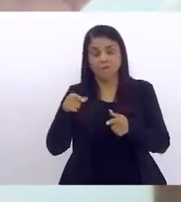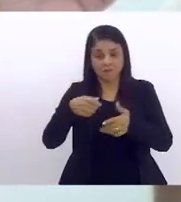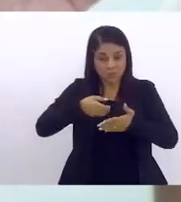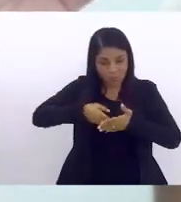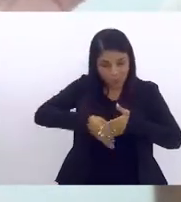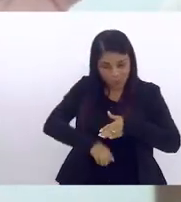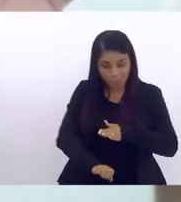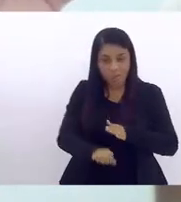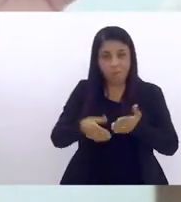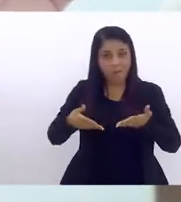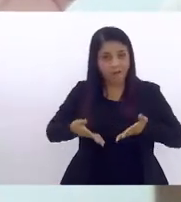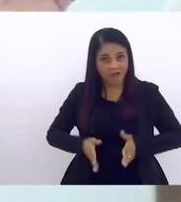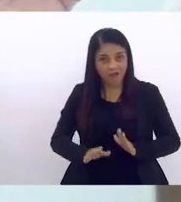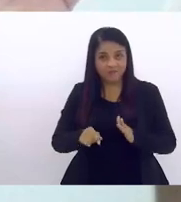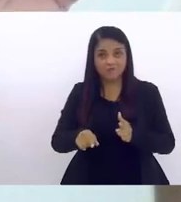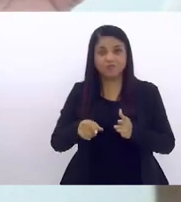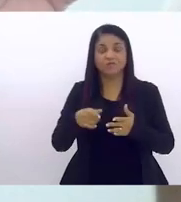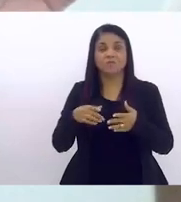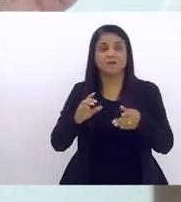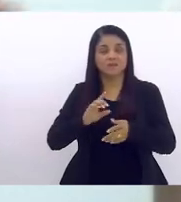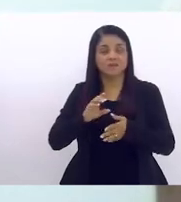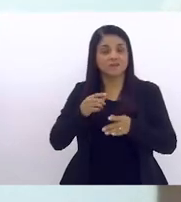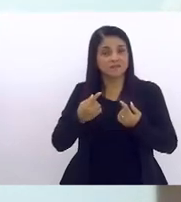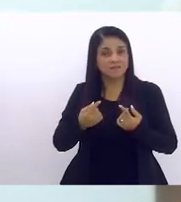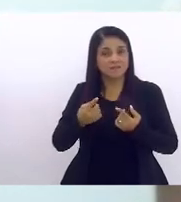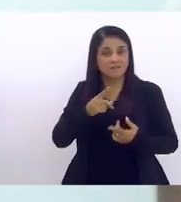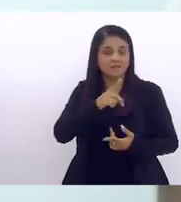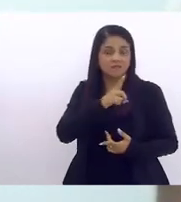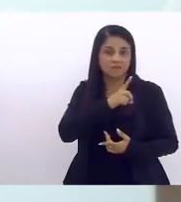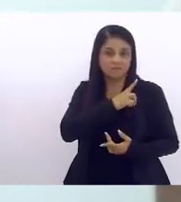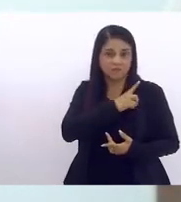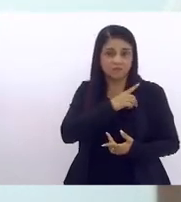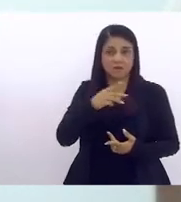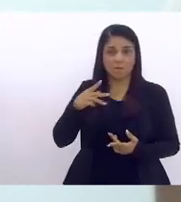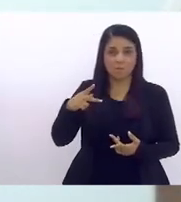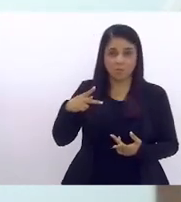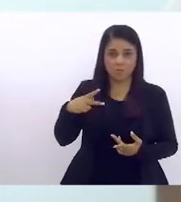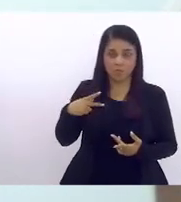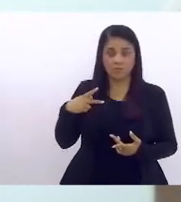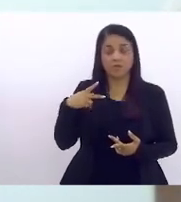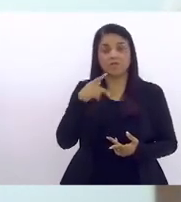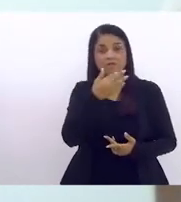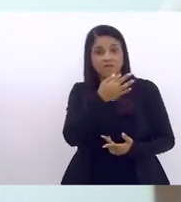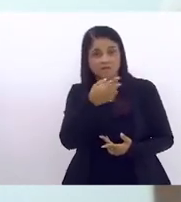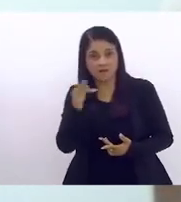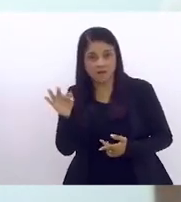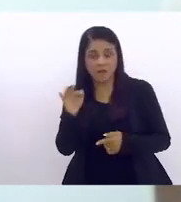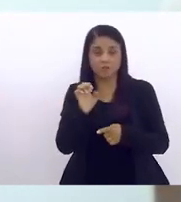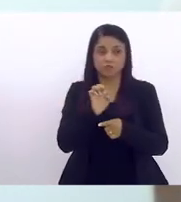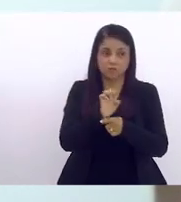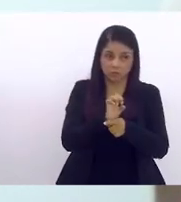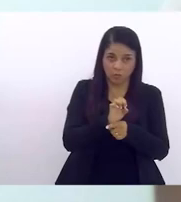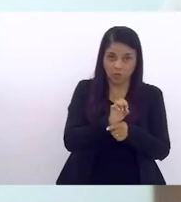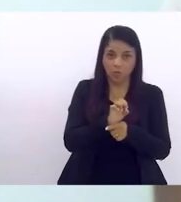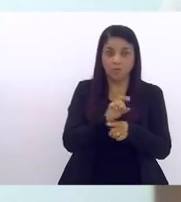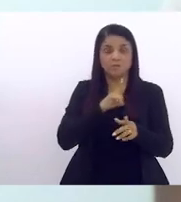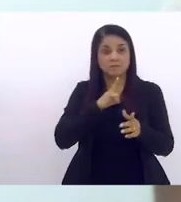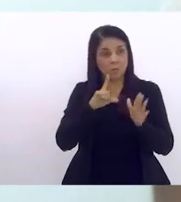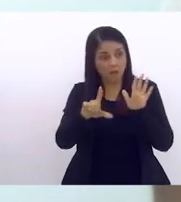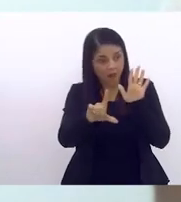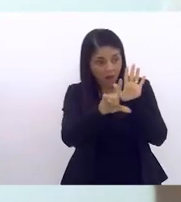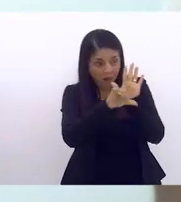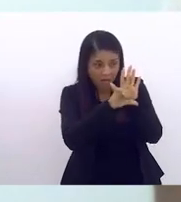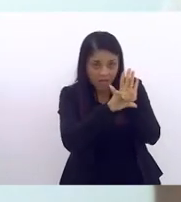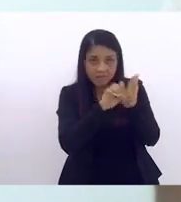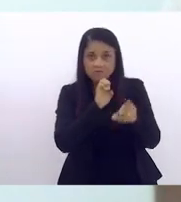pública federal, inclusive, além da estadual, a gente teve que explicar, meus senhores, se tem uma lei estadual dizendo que é